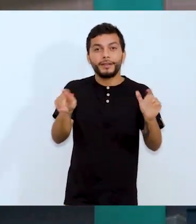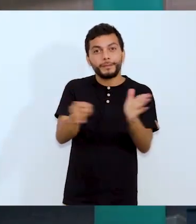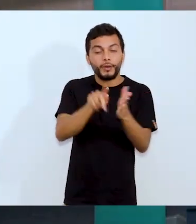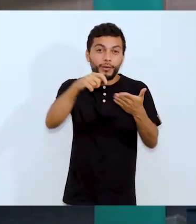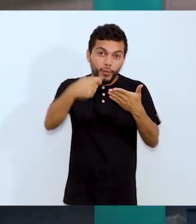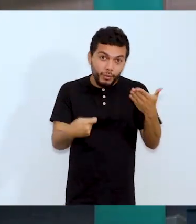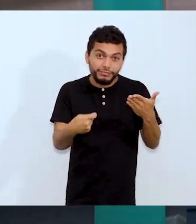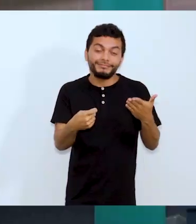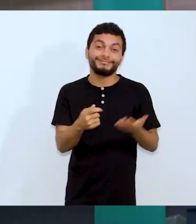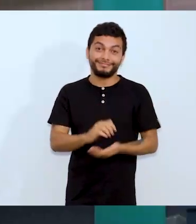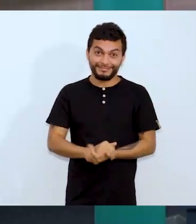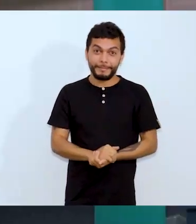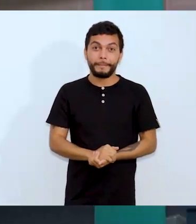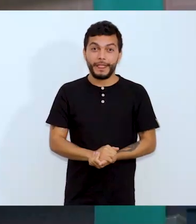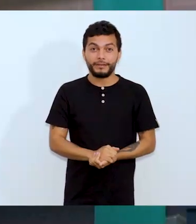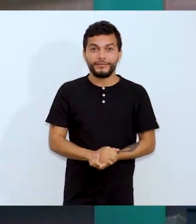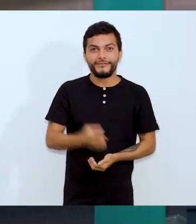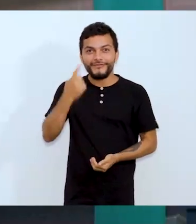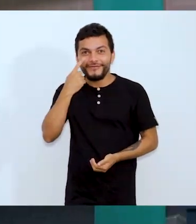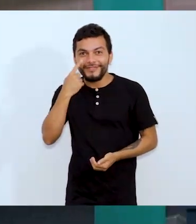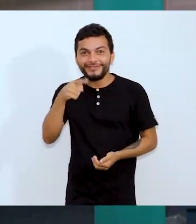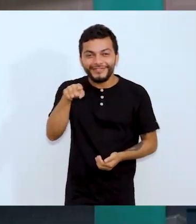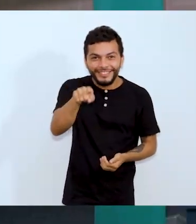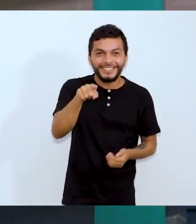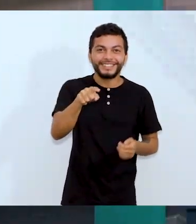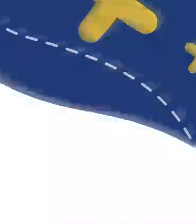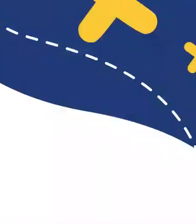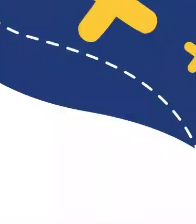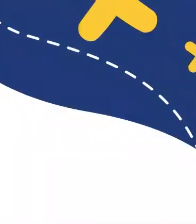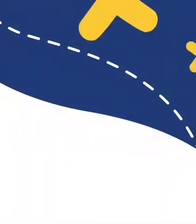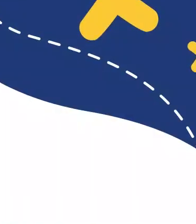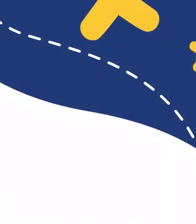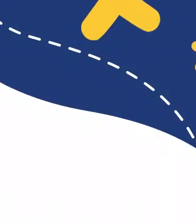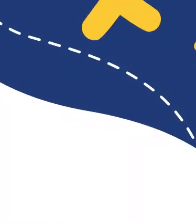Andros Amauric. Vejo você na próxima aula.